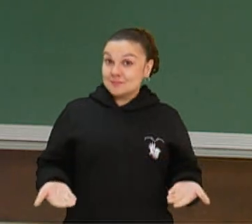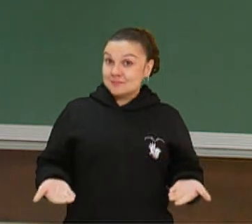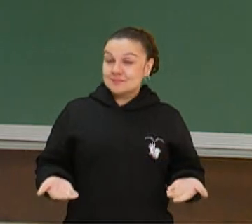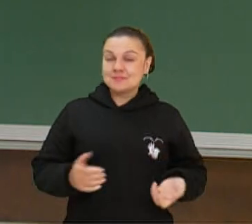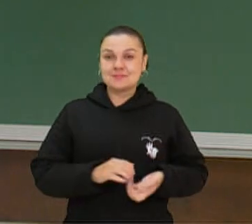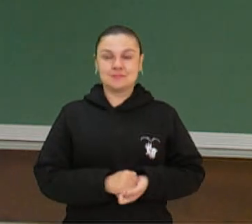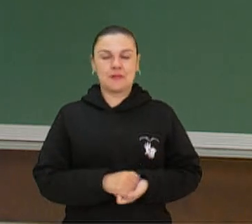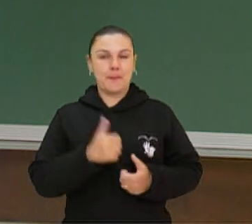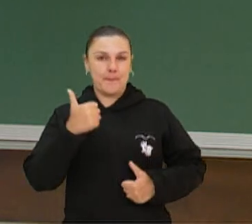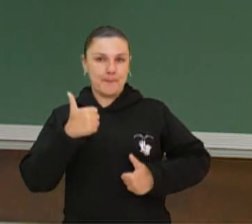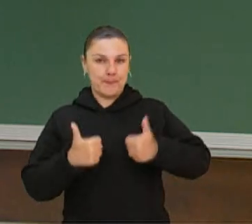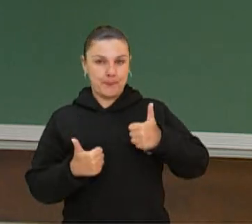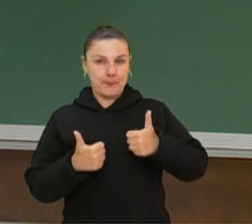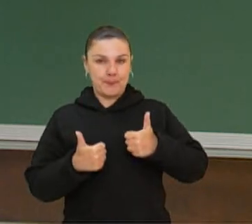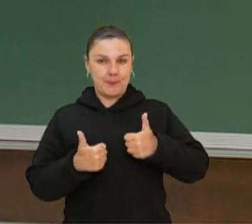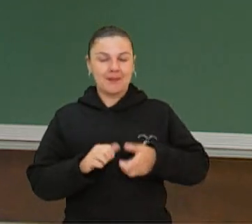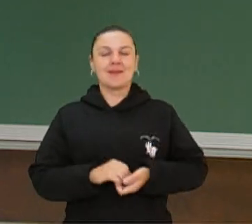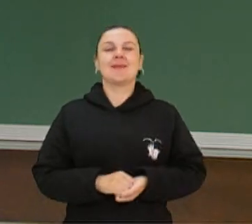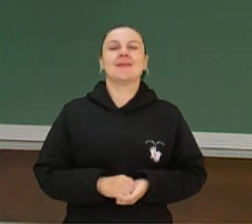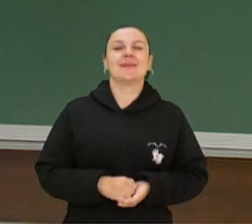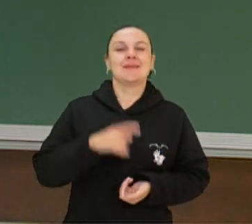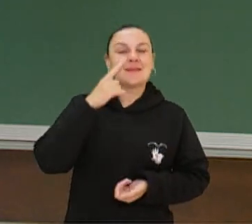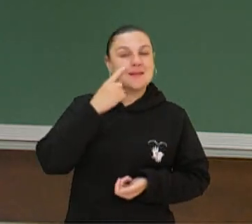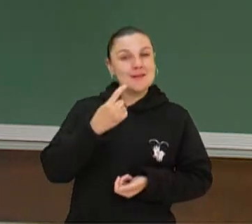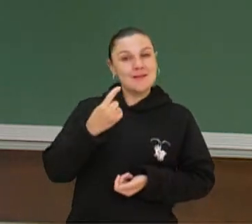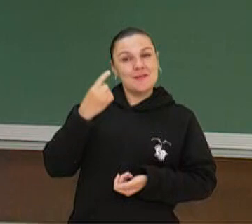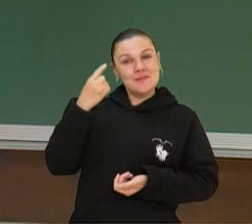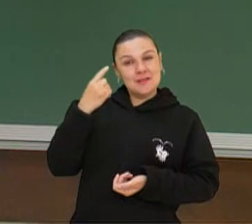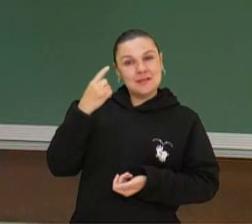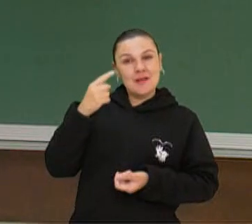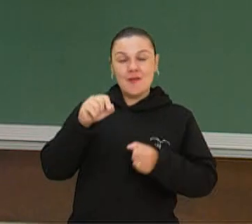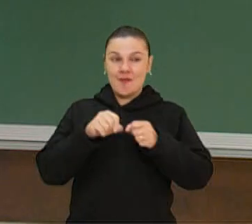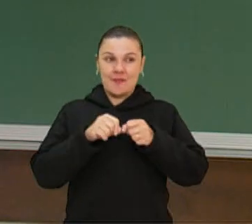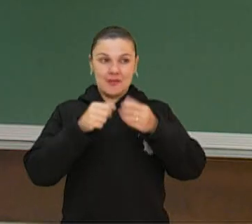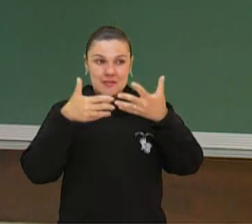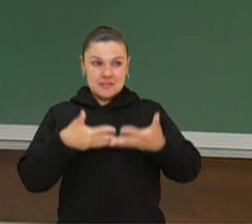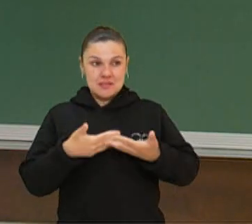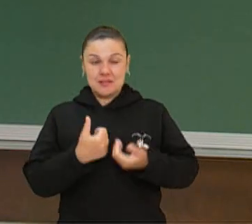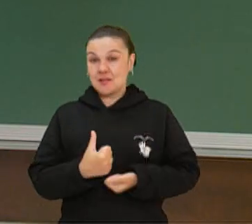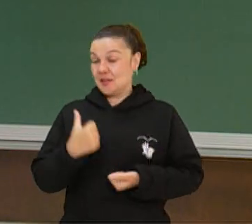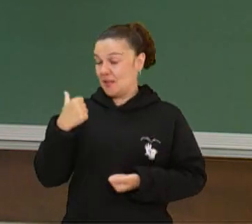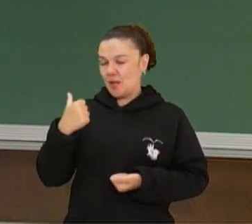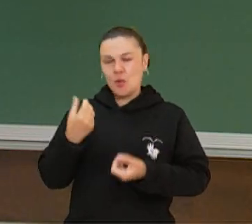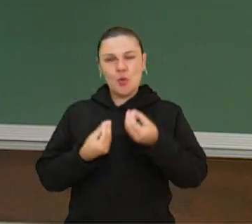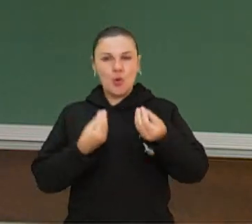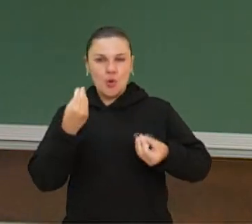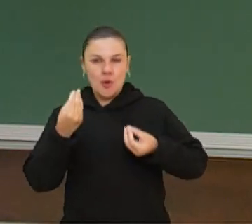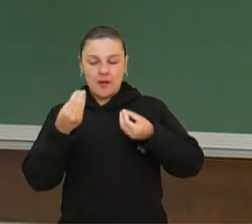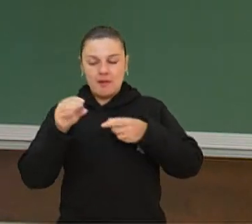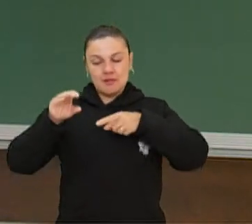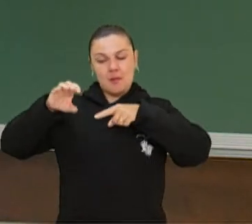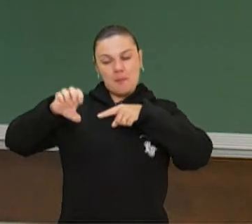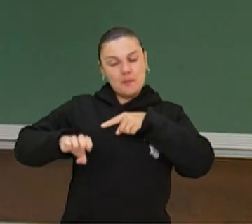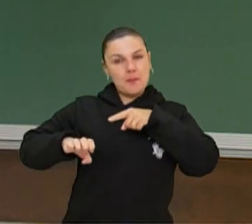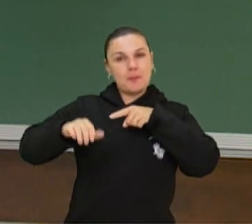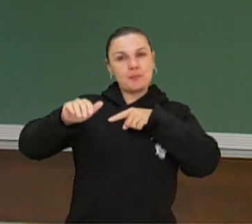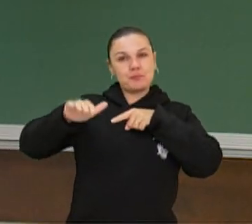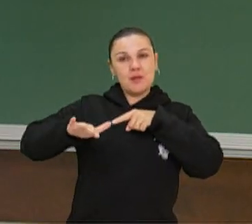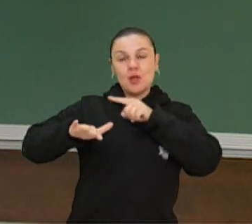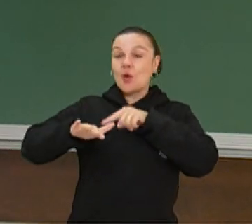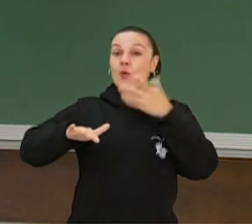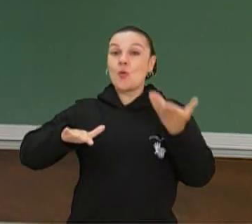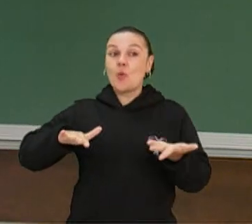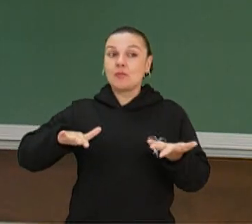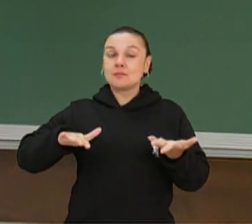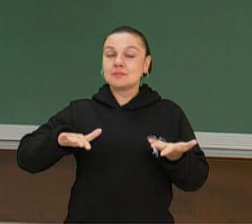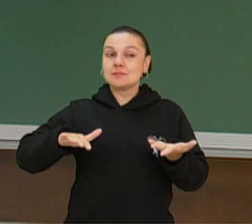Então, pessoal, beleza com a Tereza? Refletiram bem sobre o nosso quiz? Vamos lá? Essa pegada que está aparecendo, ela é de um animal